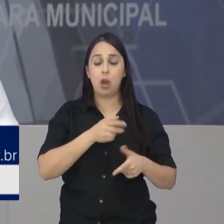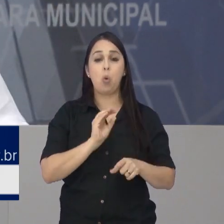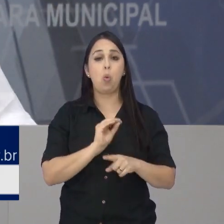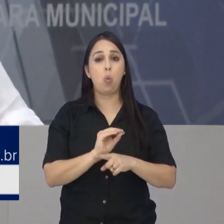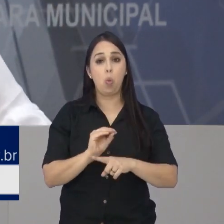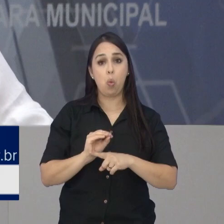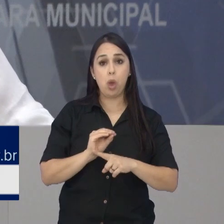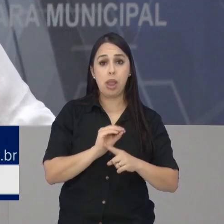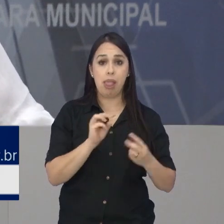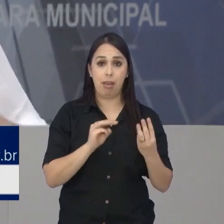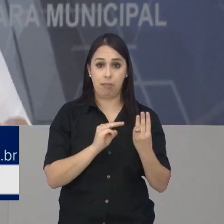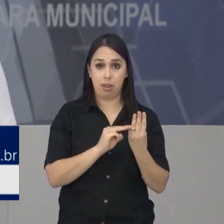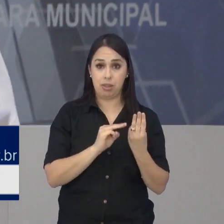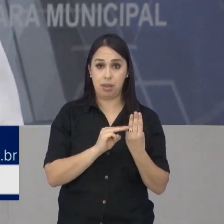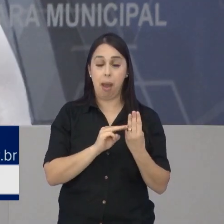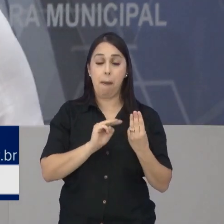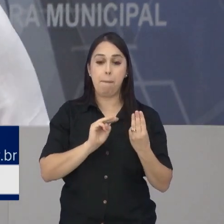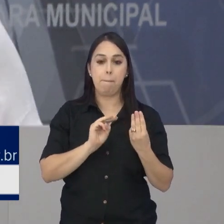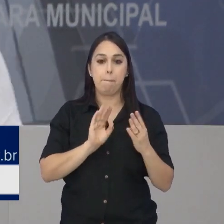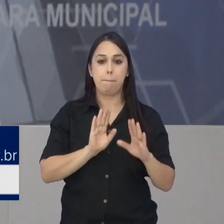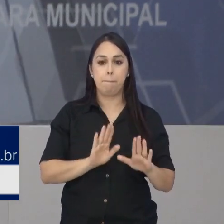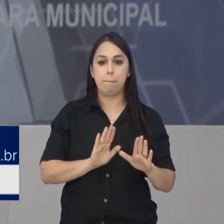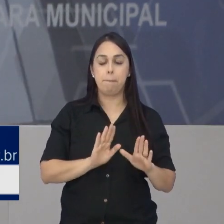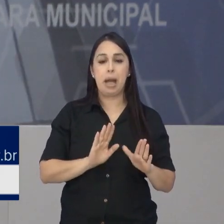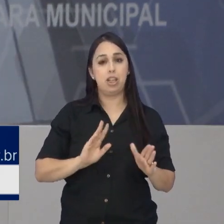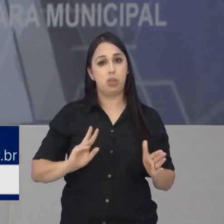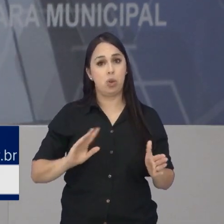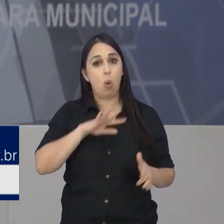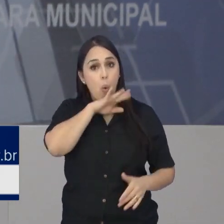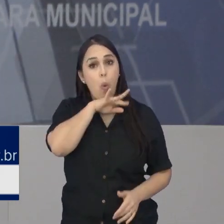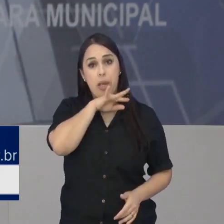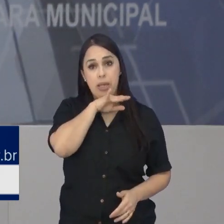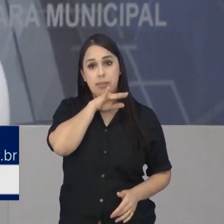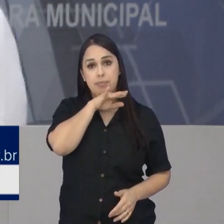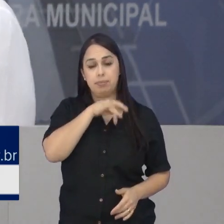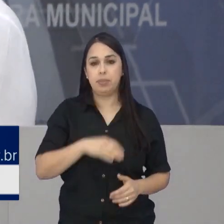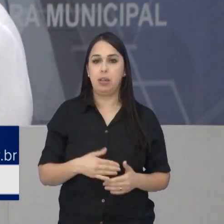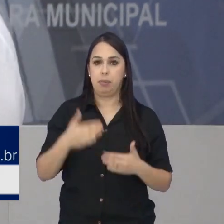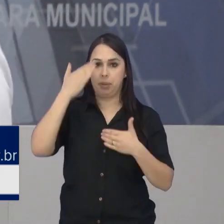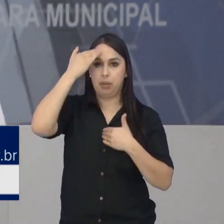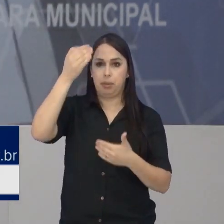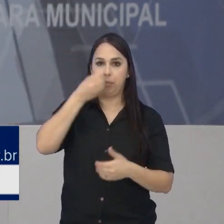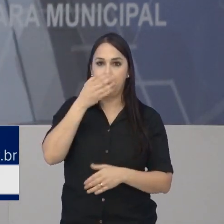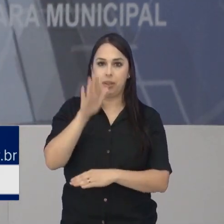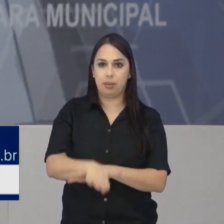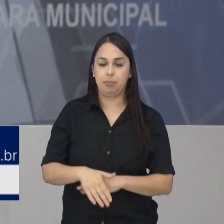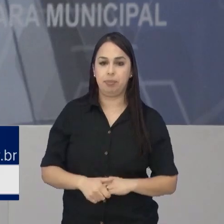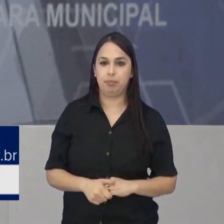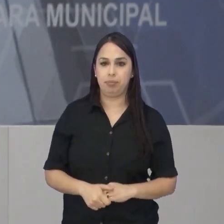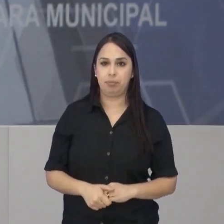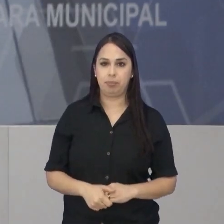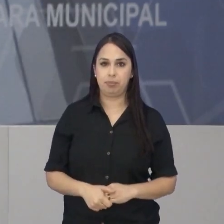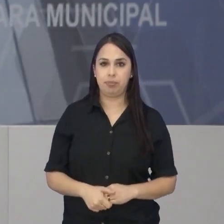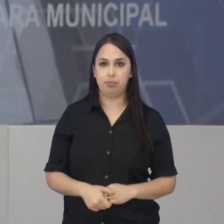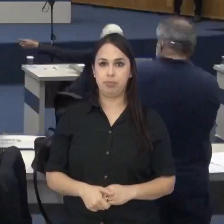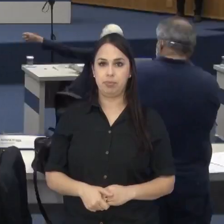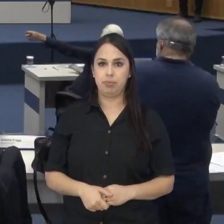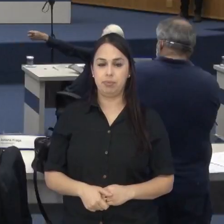cuidando da Fundação Cultural mal e porcamente do jeito que tem sido feito até hoje. Obrigada e boa tarde.